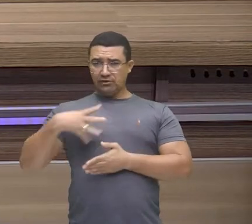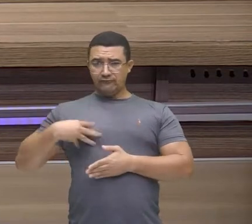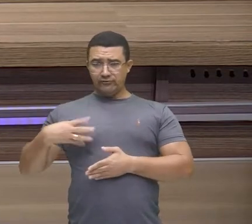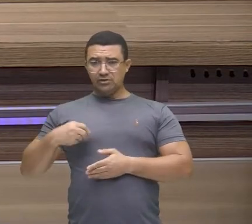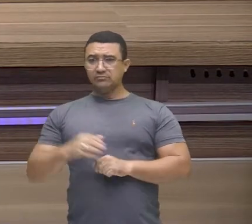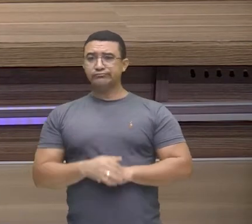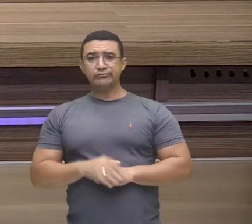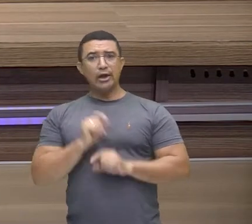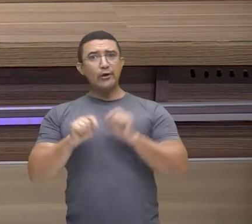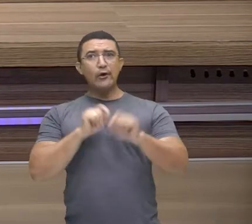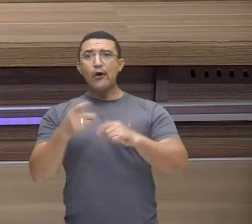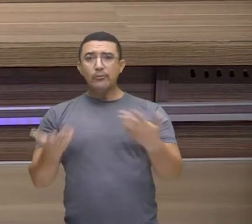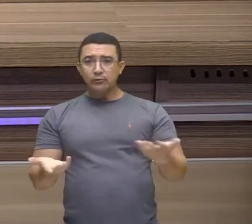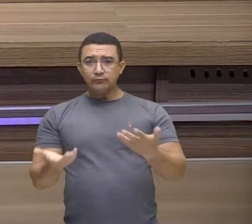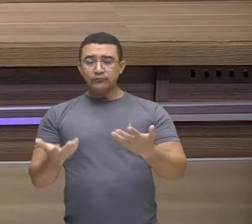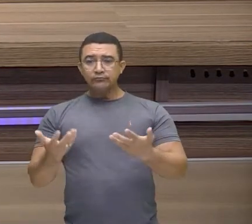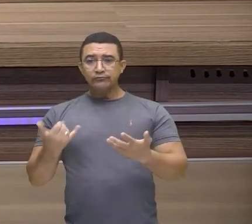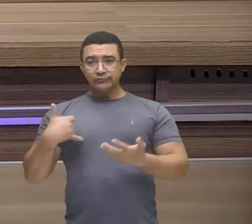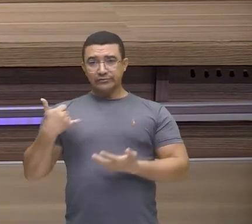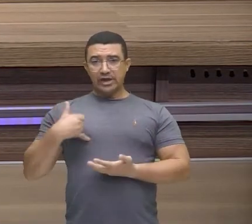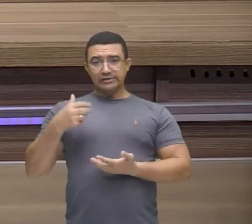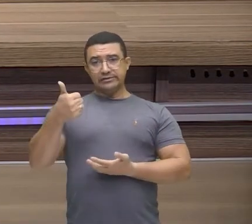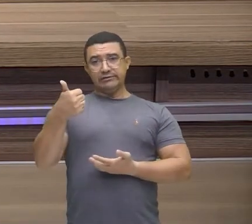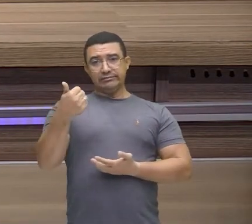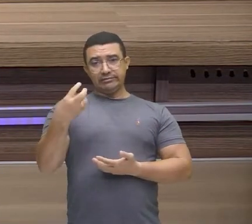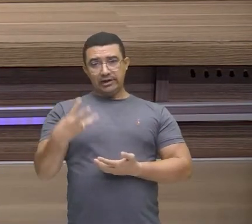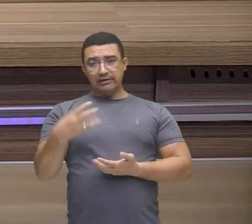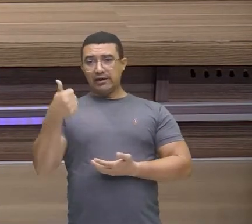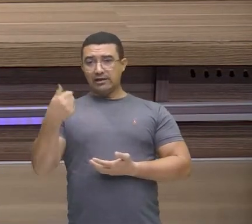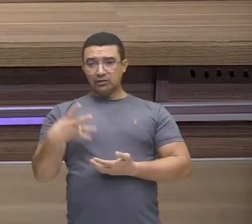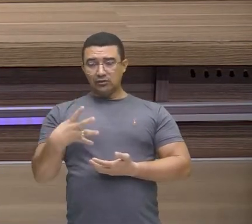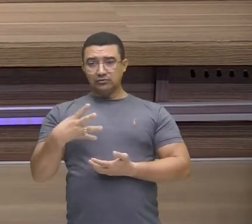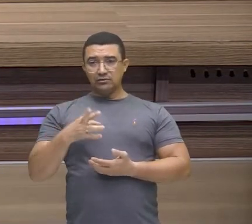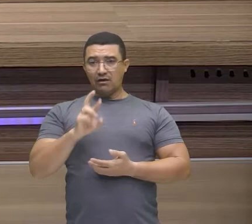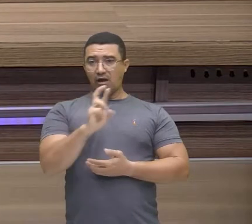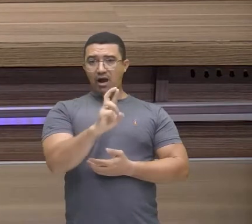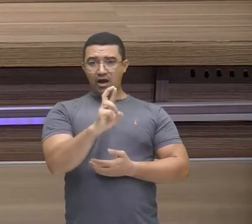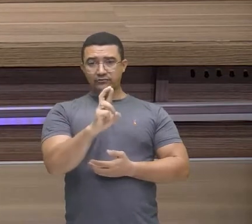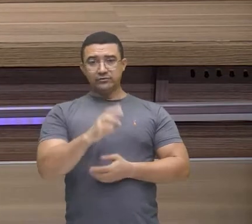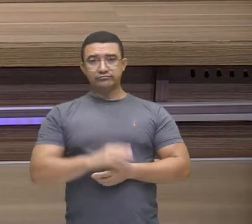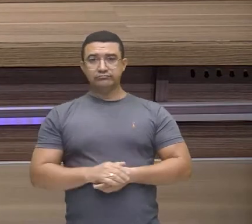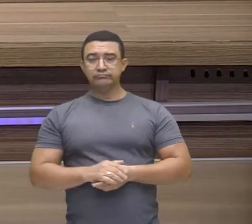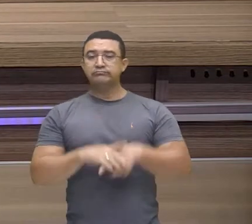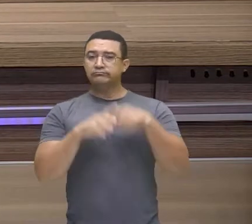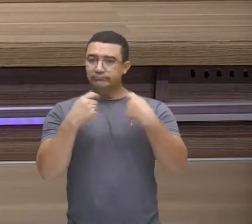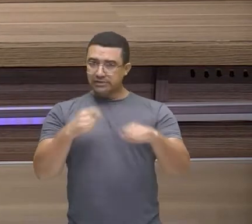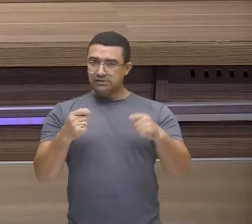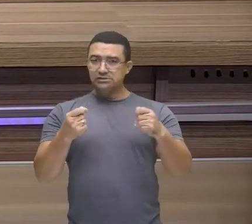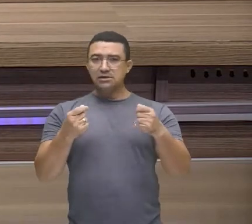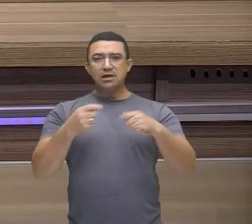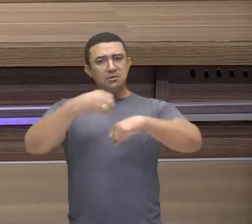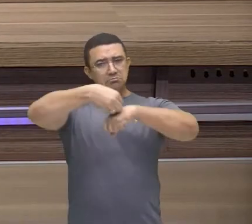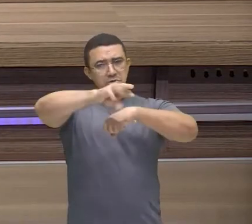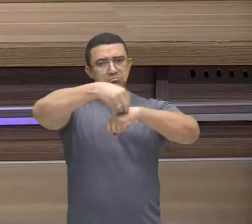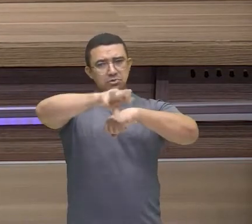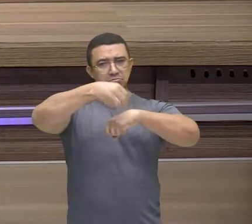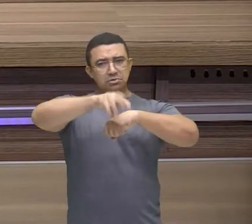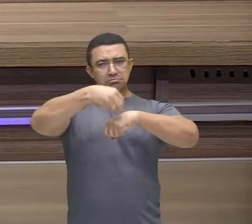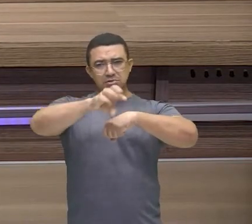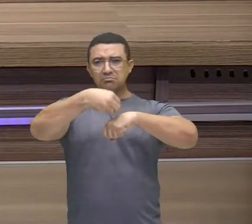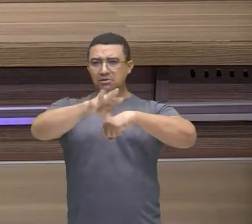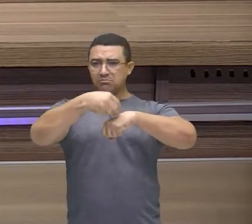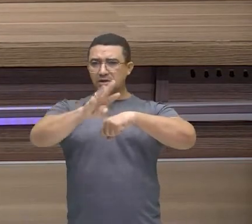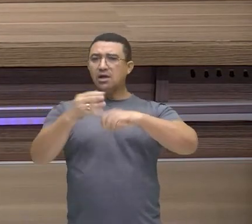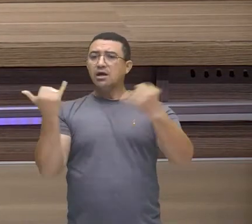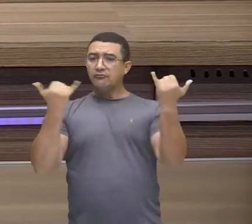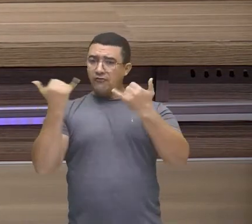13, 14? Então, nós precisamos mudar essa realidade. Nós temos que aumentar essa informação, nós temos que chegar muito próximo, né?